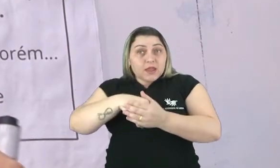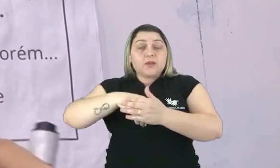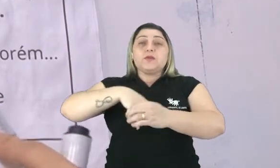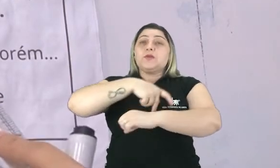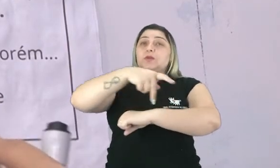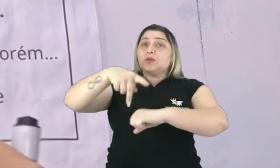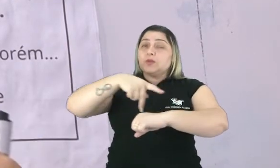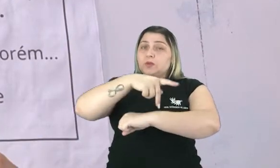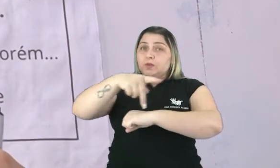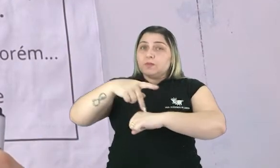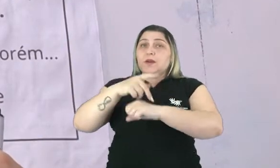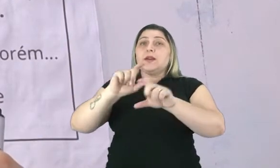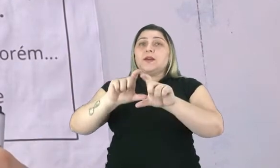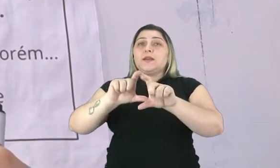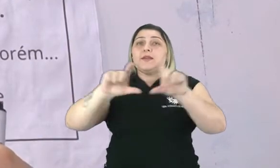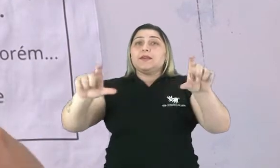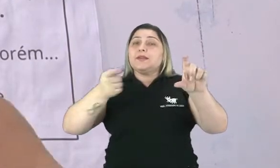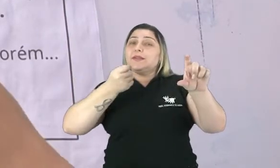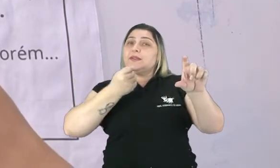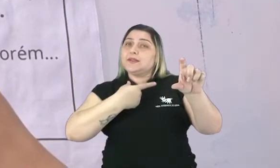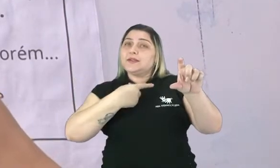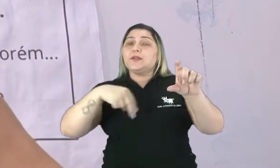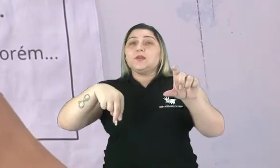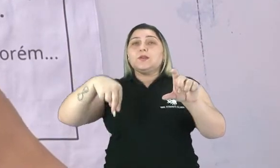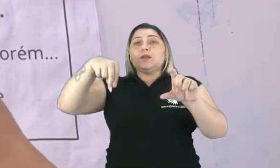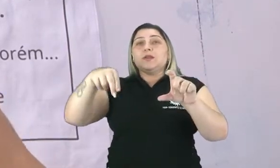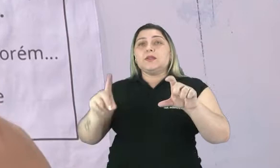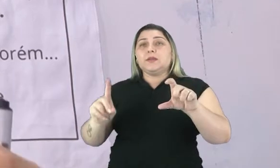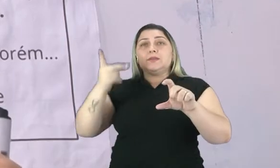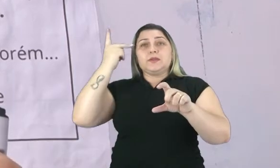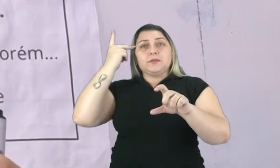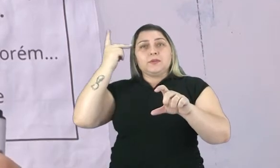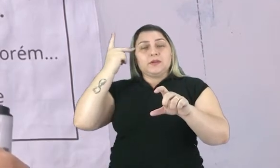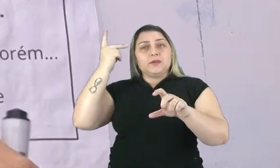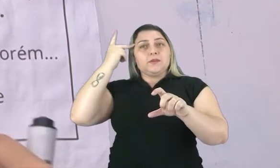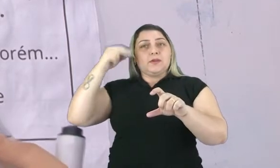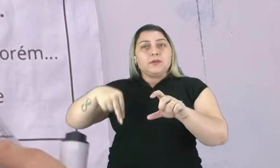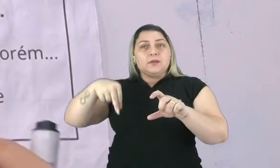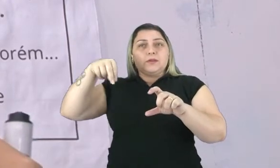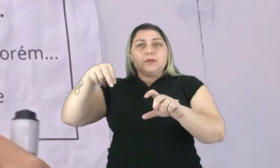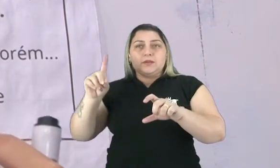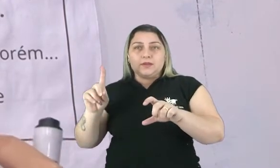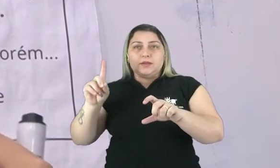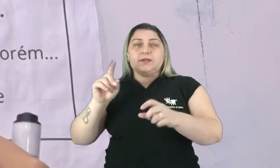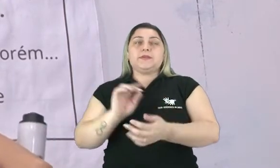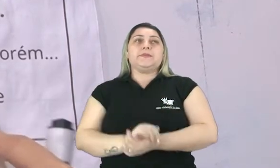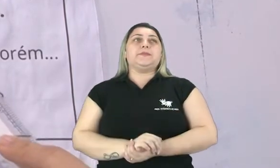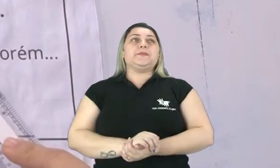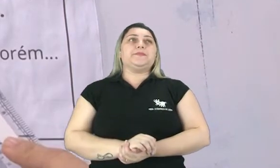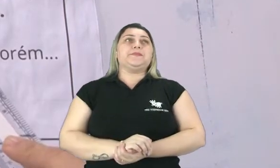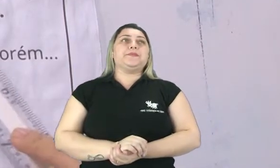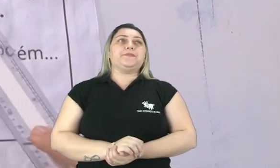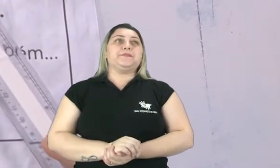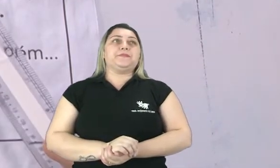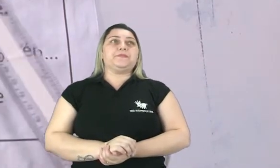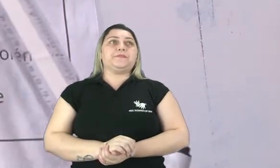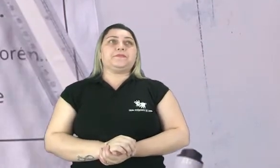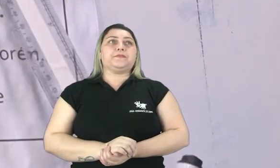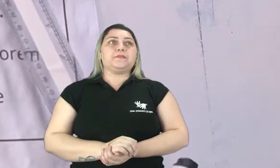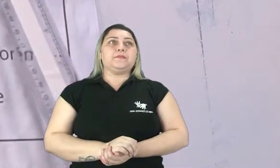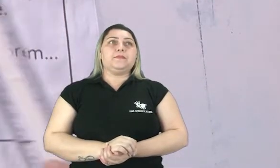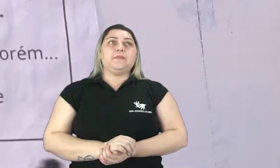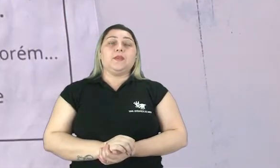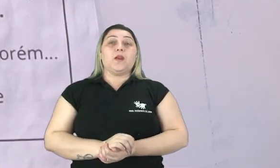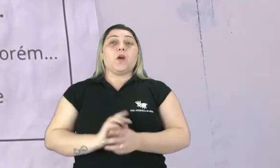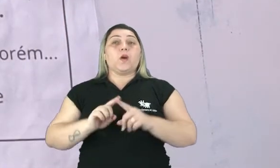país, como na charge foi mostrado, ó, do Nordeste para São Paulo, do São Paulo para o Nordeste, ó, tá? Ou